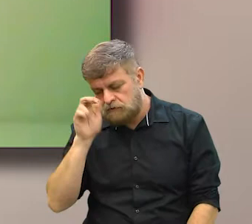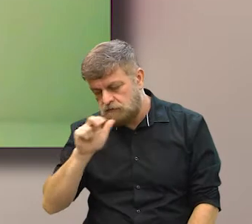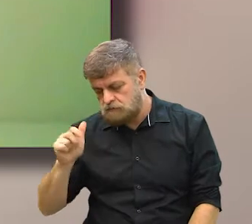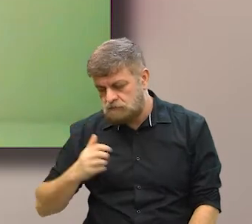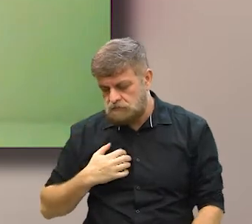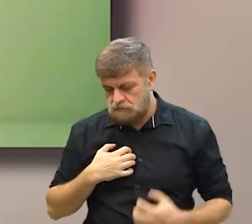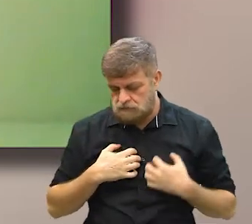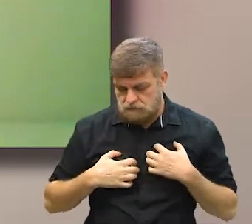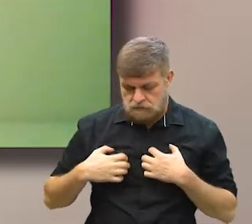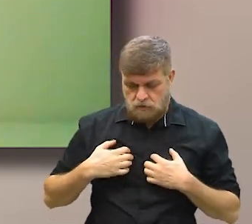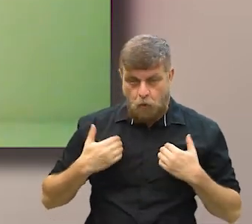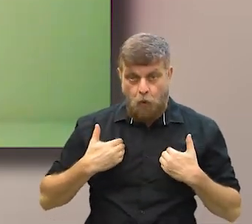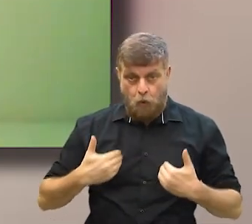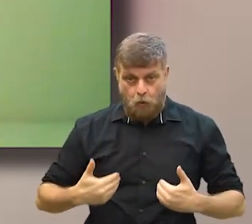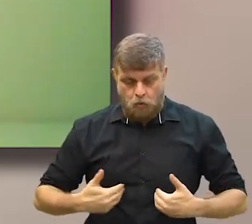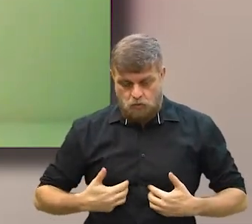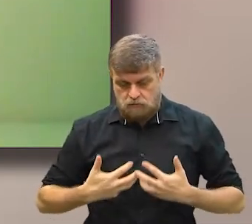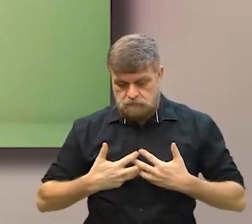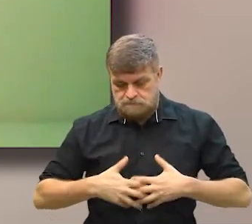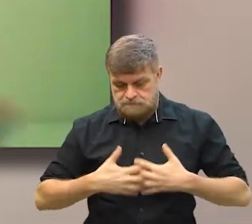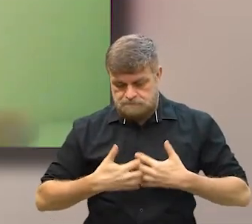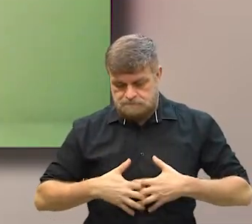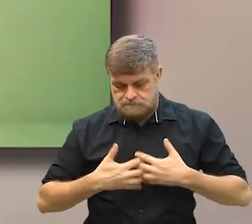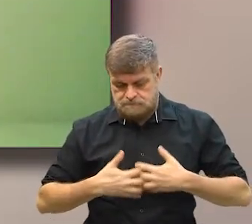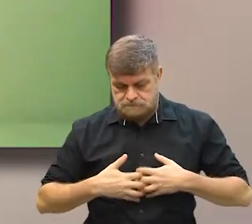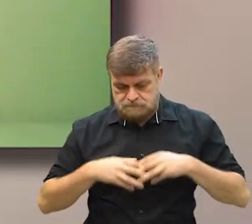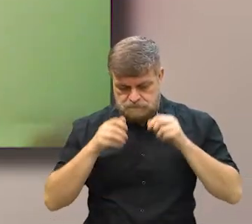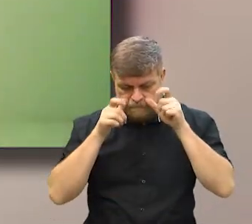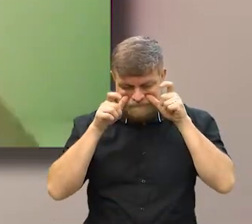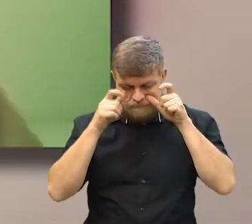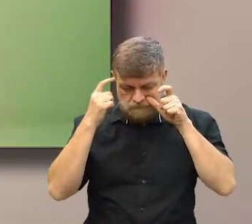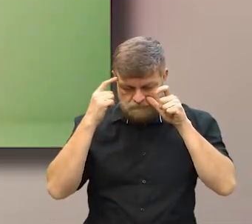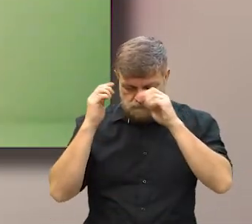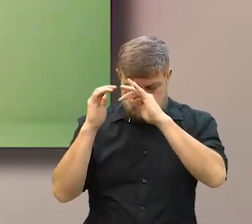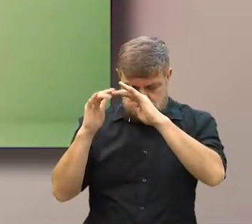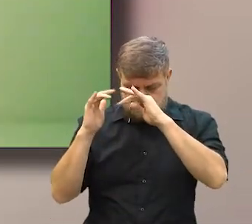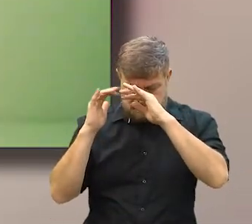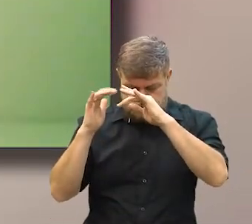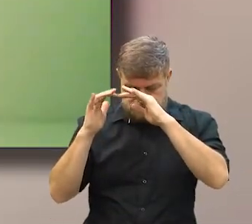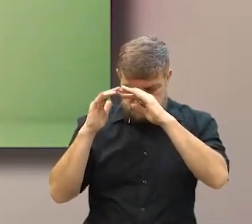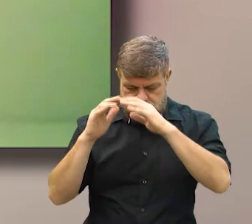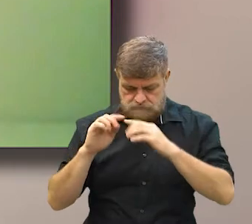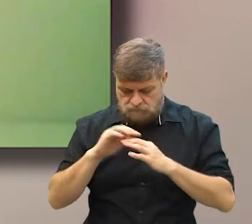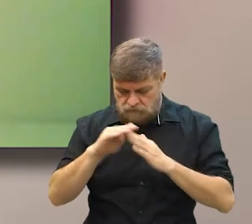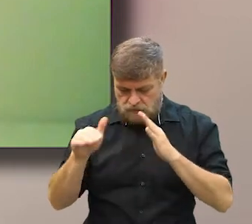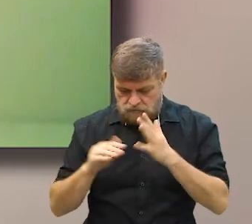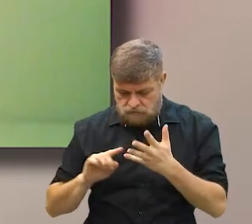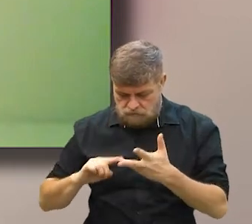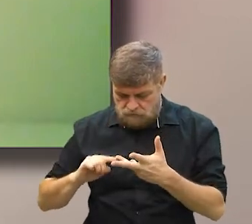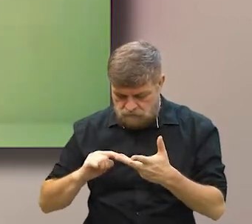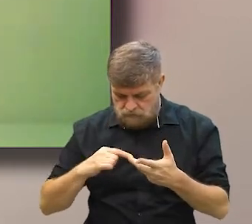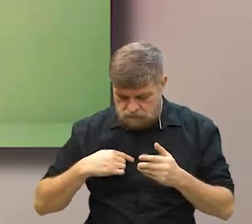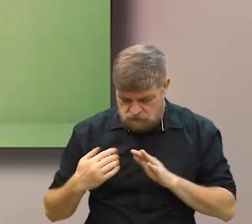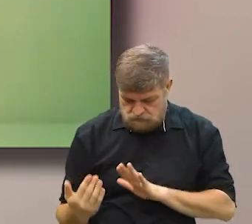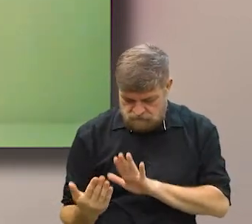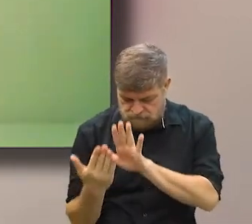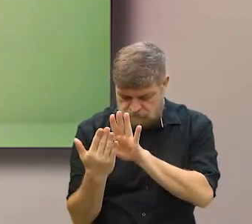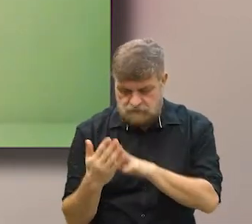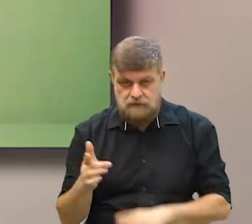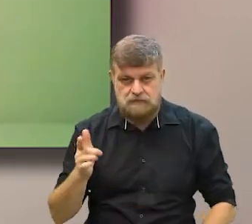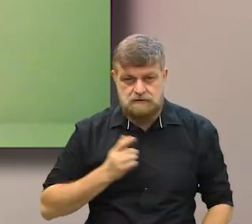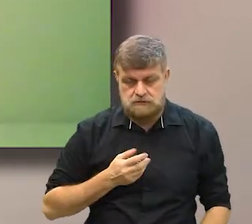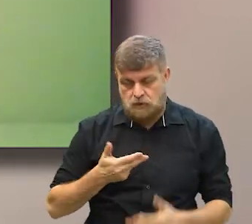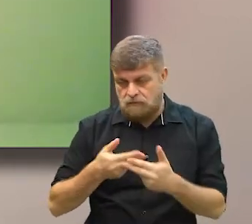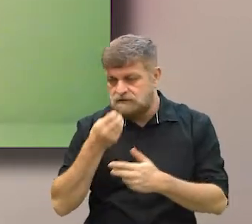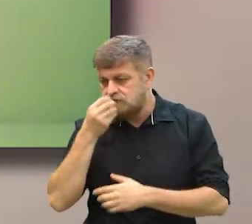Como eu te falei, há uma reação do nosso organismo, do nosso corpo, da nossa cabeça, a todas as situações que nós